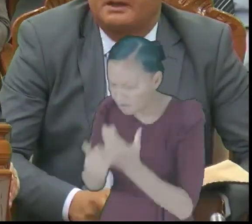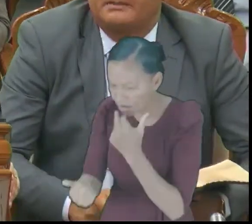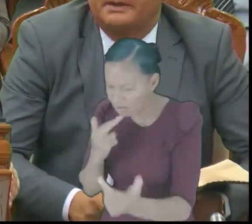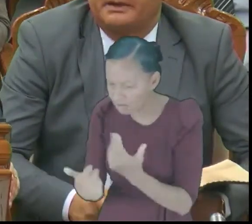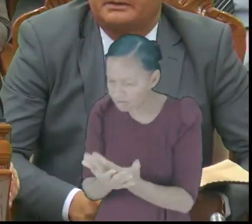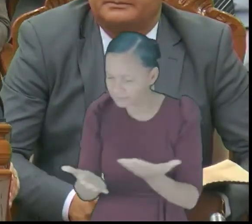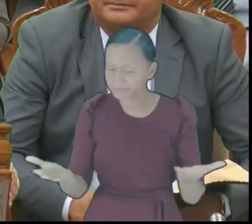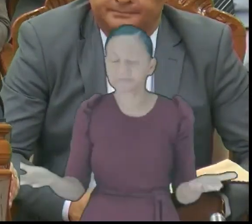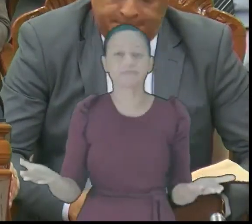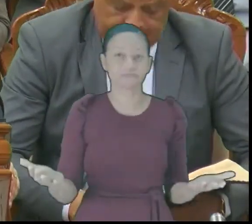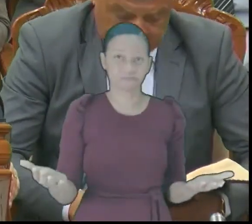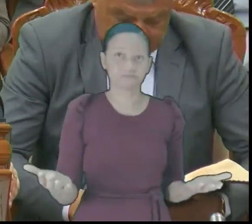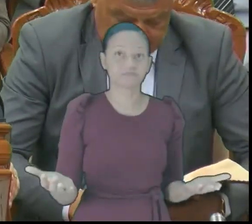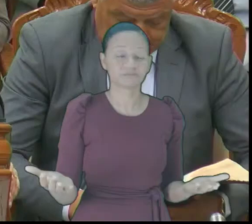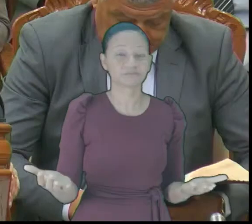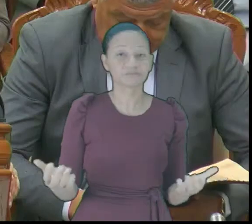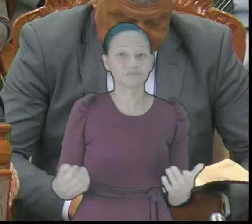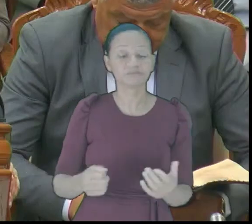Santo.